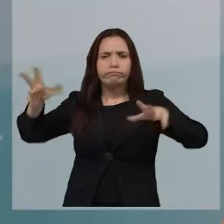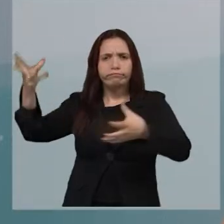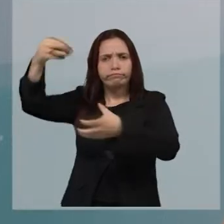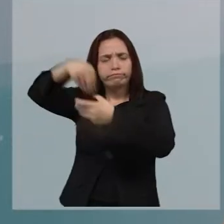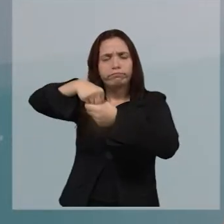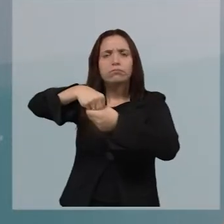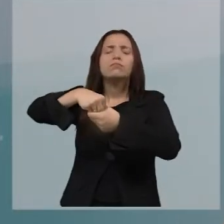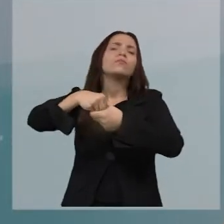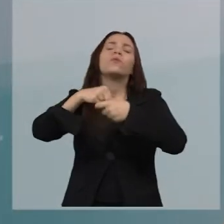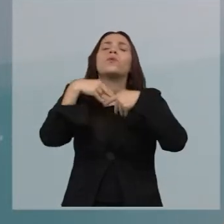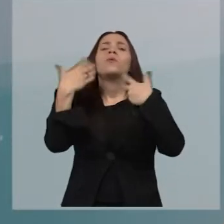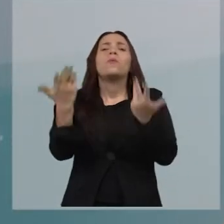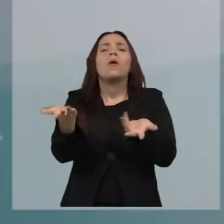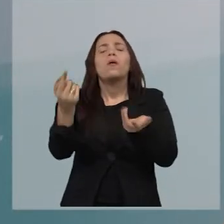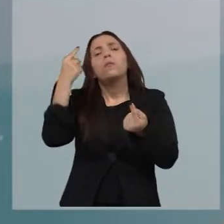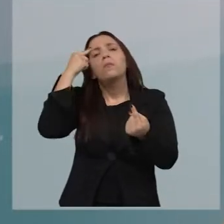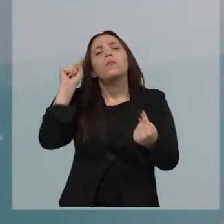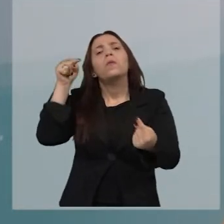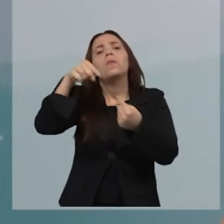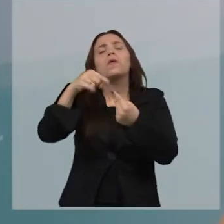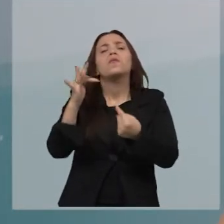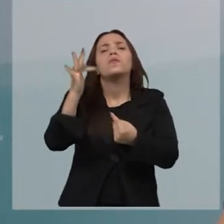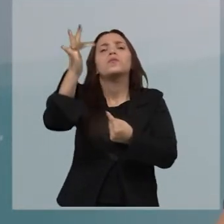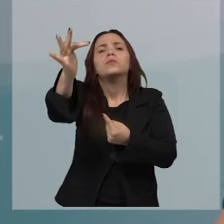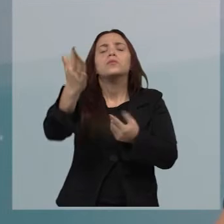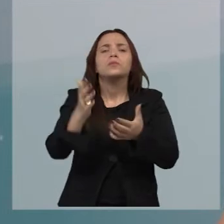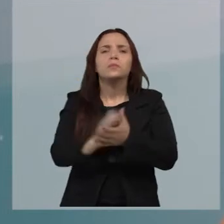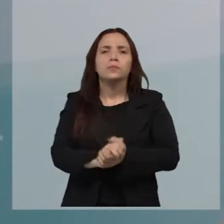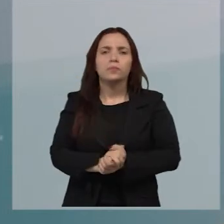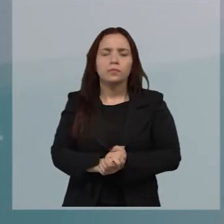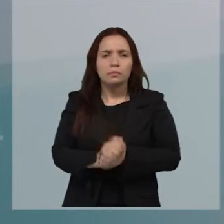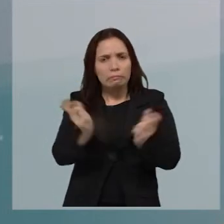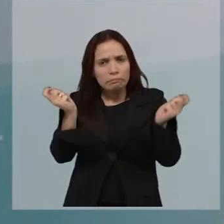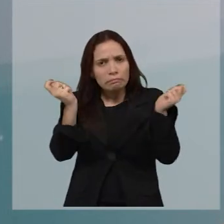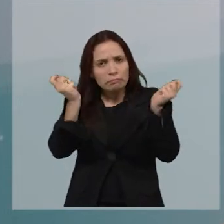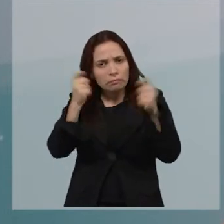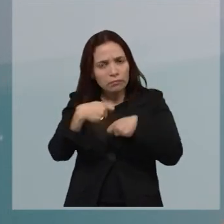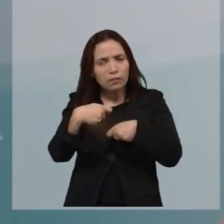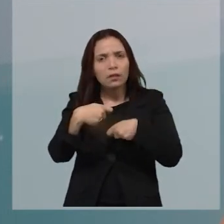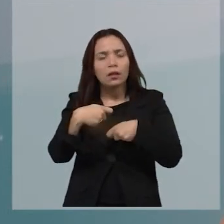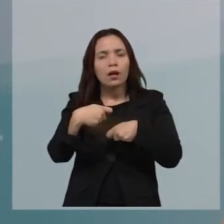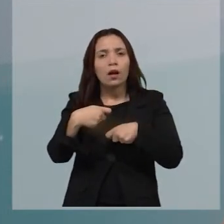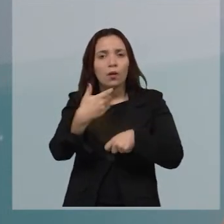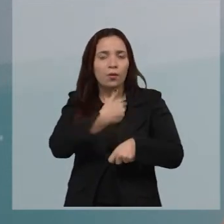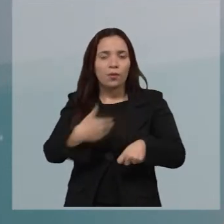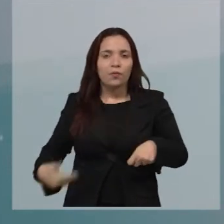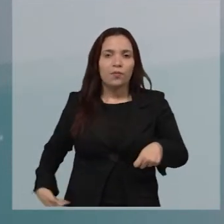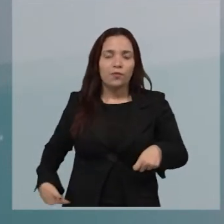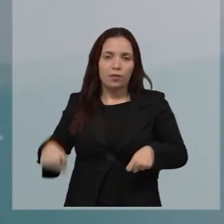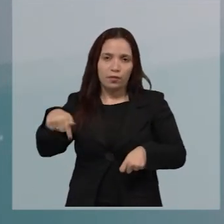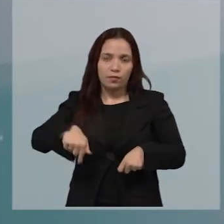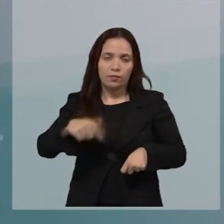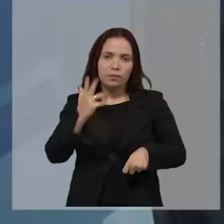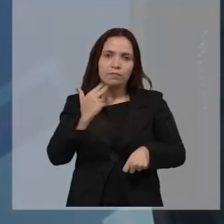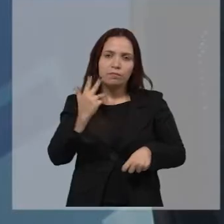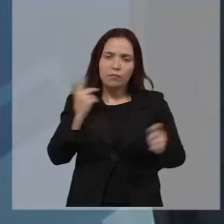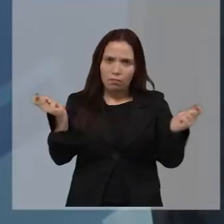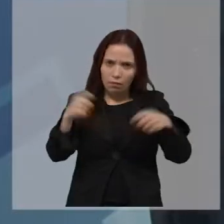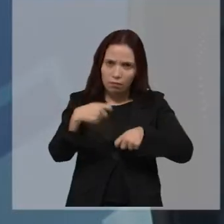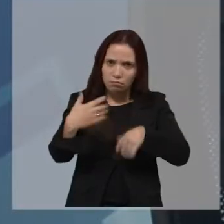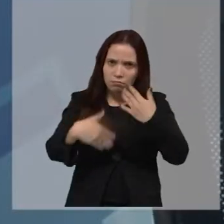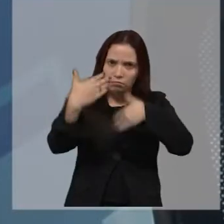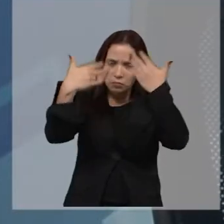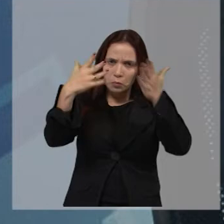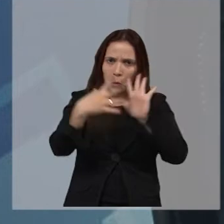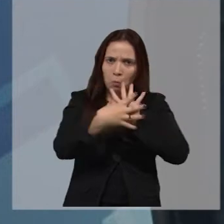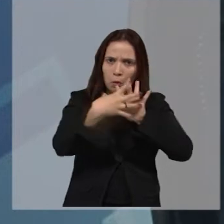isso. Qual é a perspectiva? Como é que você vê isso em perspectiva? É possível o Estado do Ceará avançar nesse sentido, de